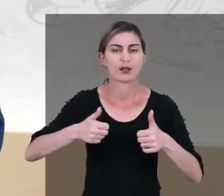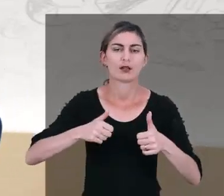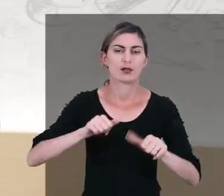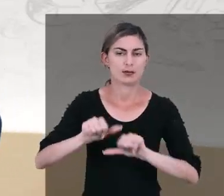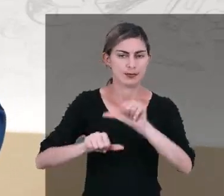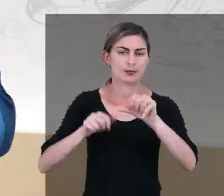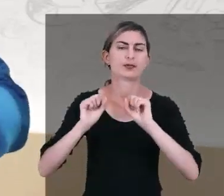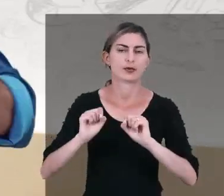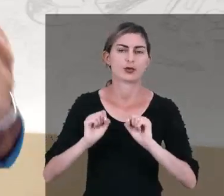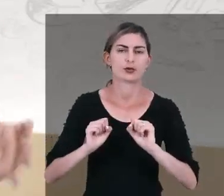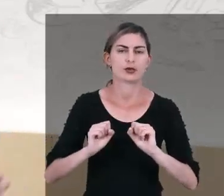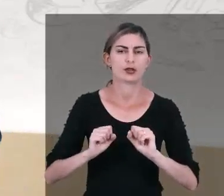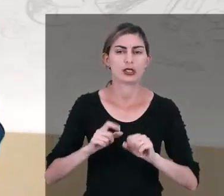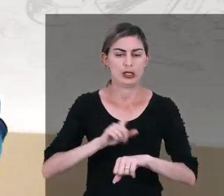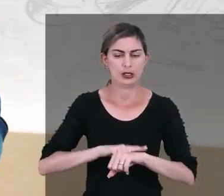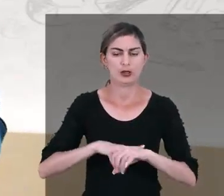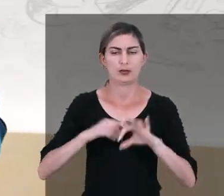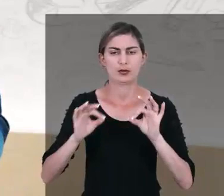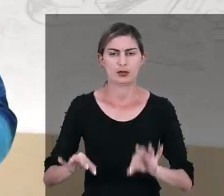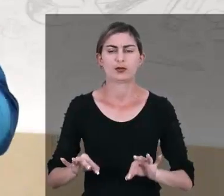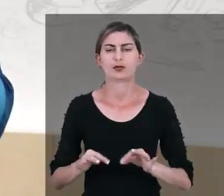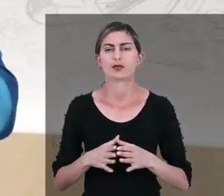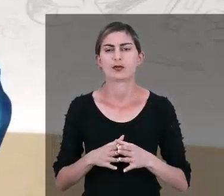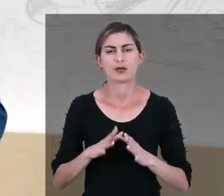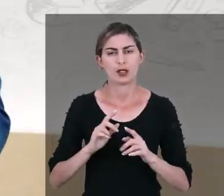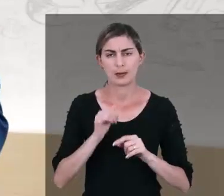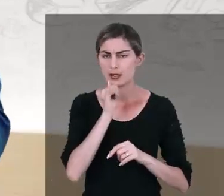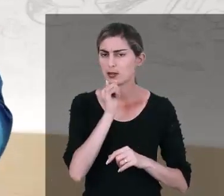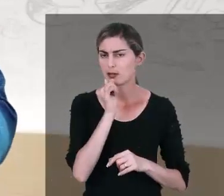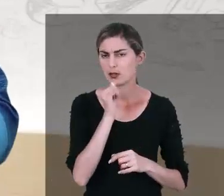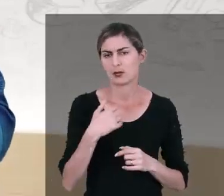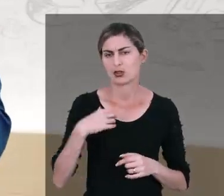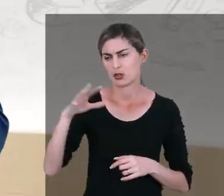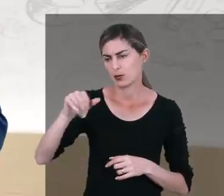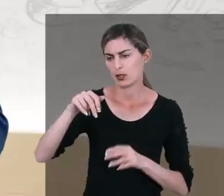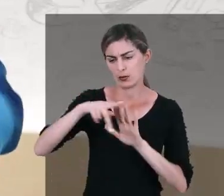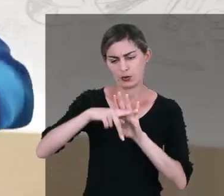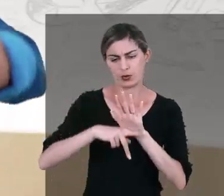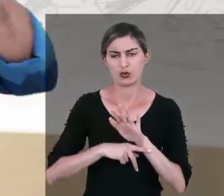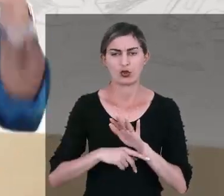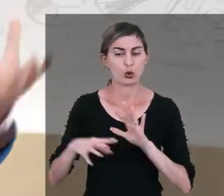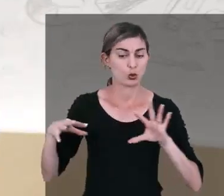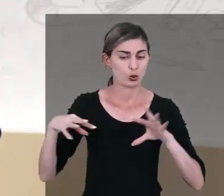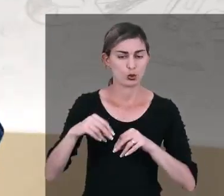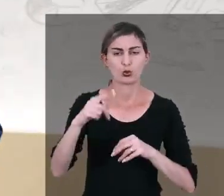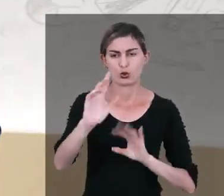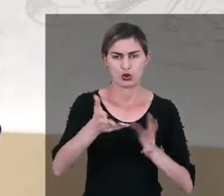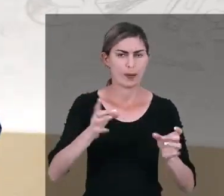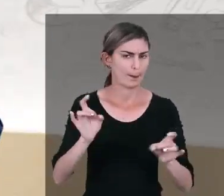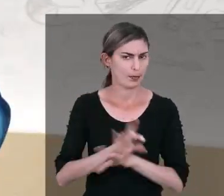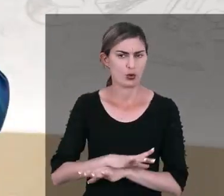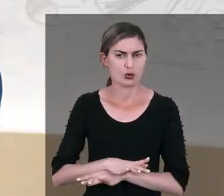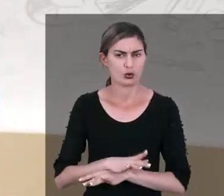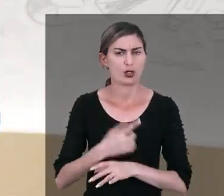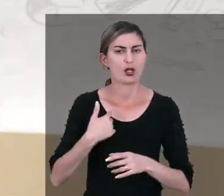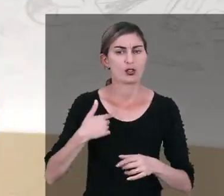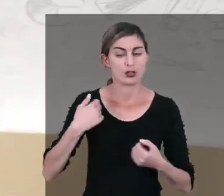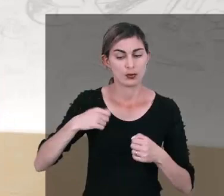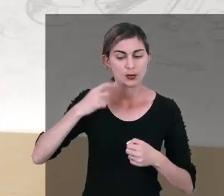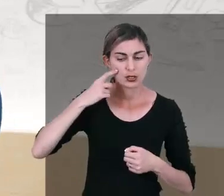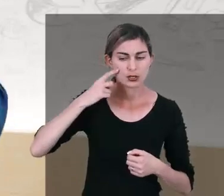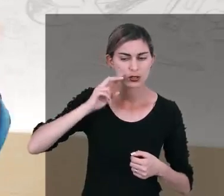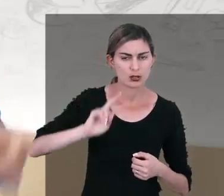pode ser compatibilizado no tempo certo, mas se, por exemplo, nós pegamos um projeto em que tudo isso já está feito, nós vamos ter